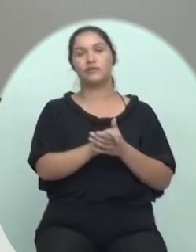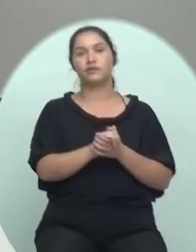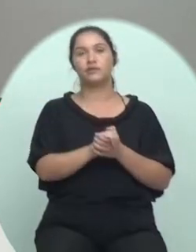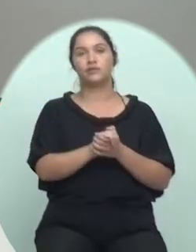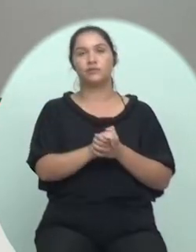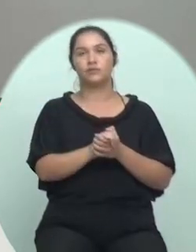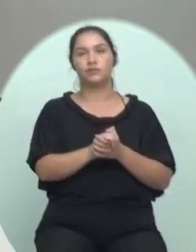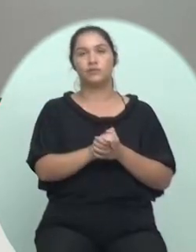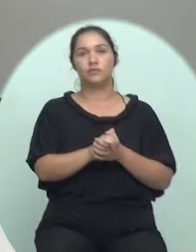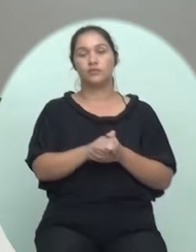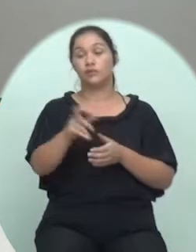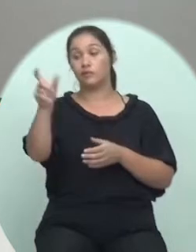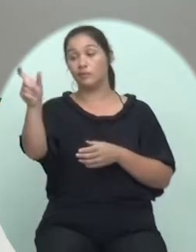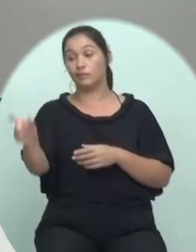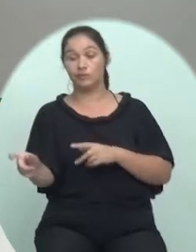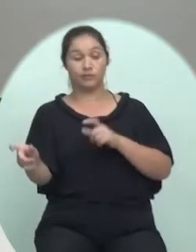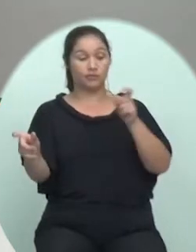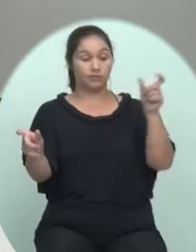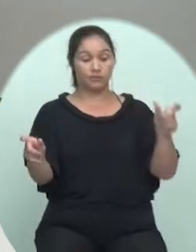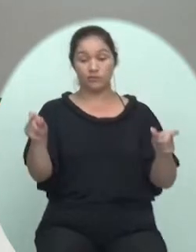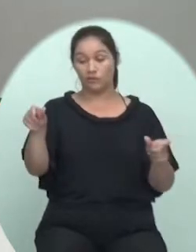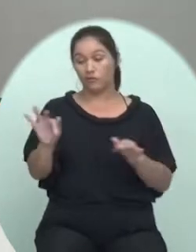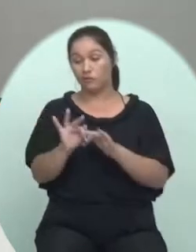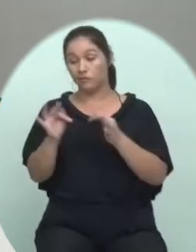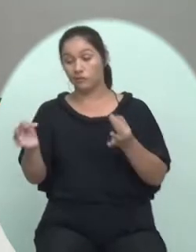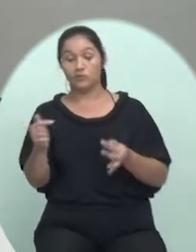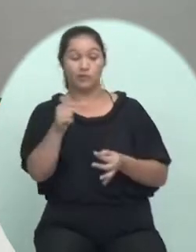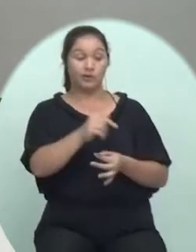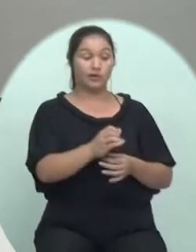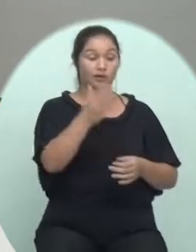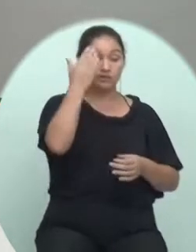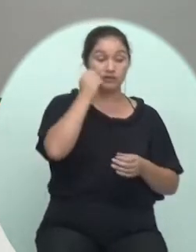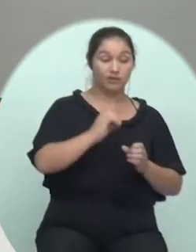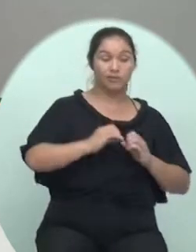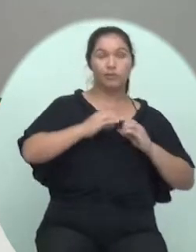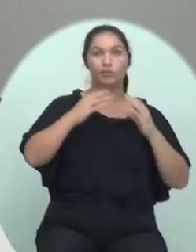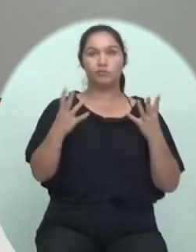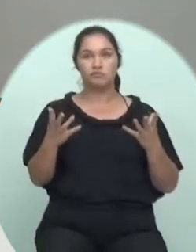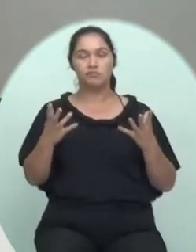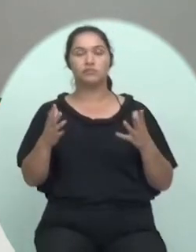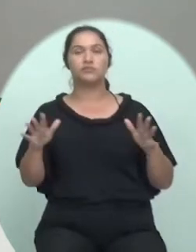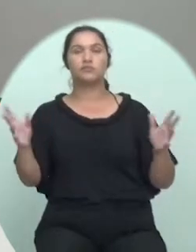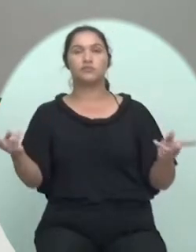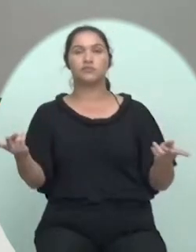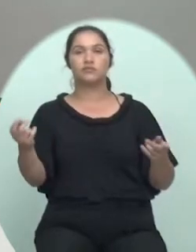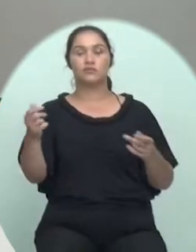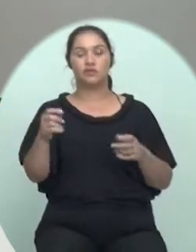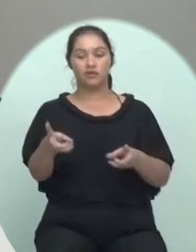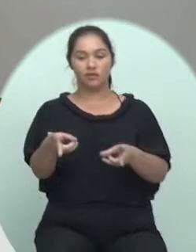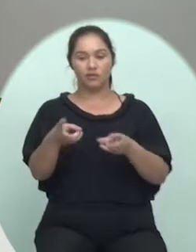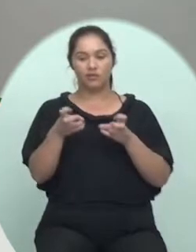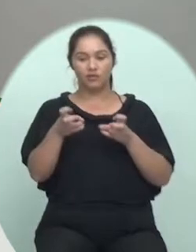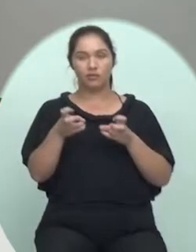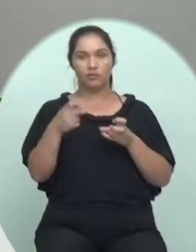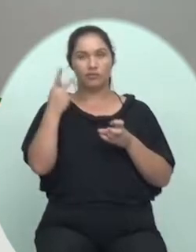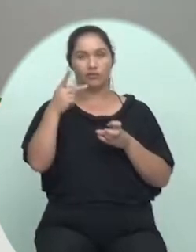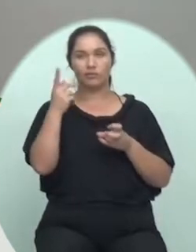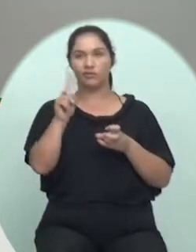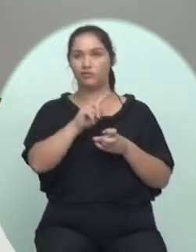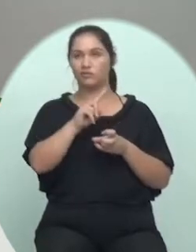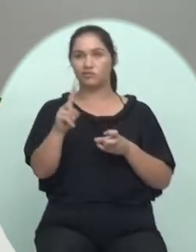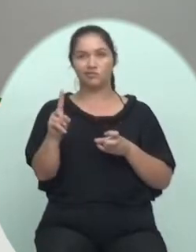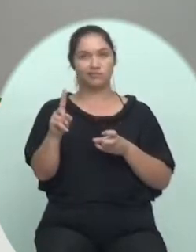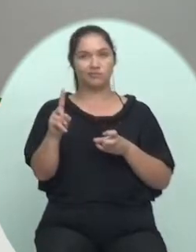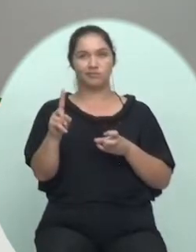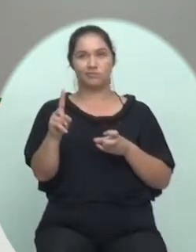mais abastado, firmou-se a ideia de que a política não estava a serviço da sociedade, mas o Estado estava a serviço